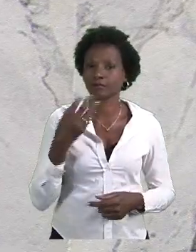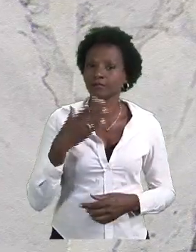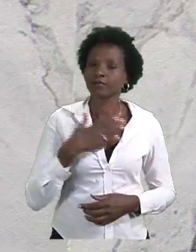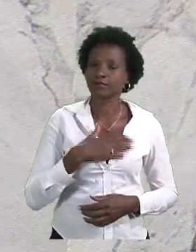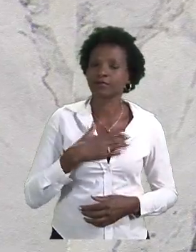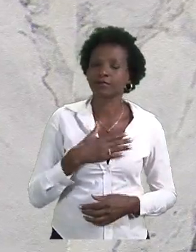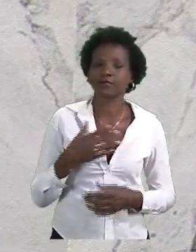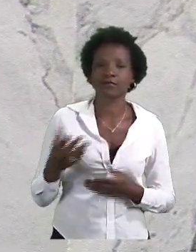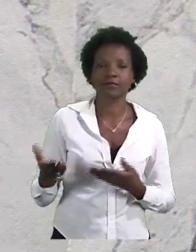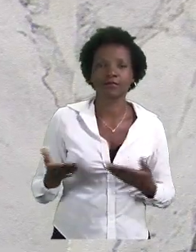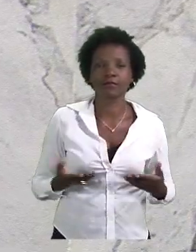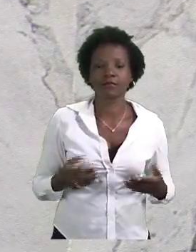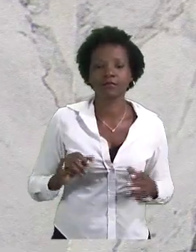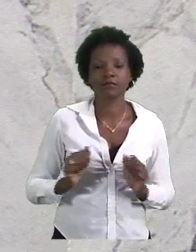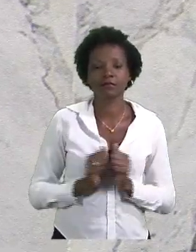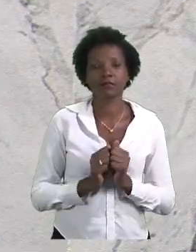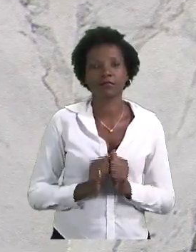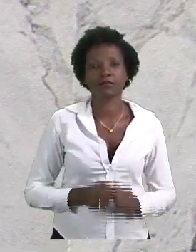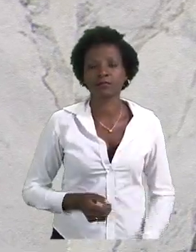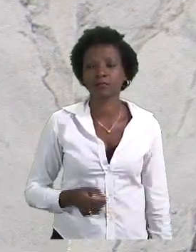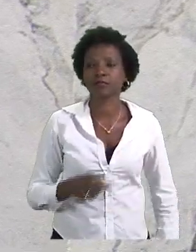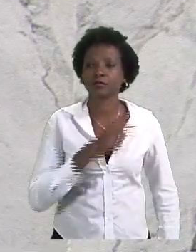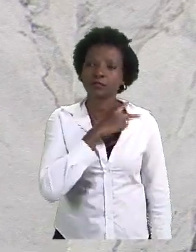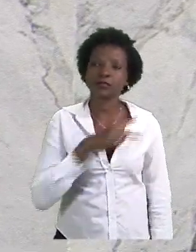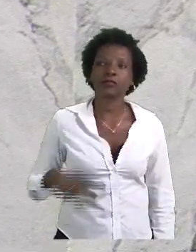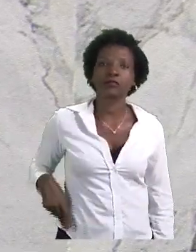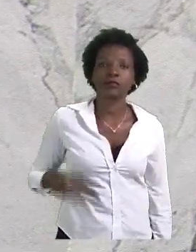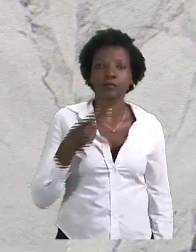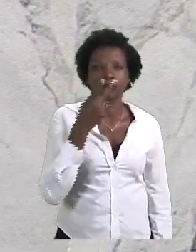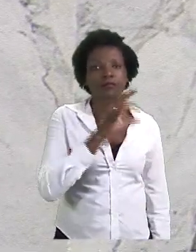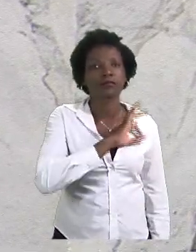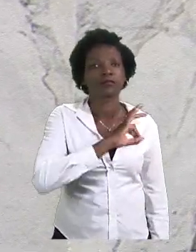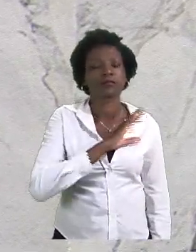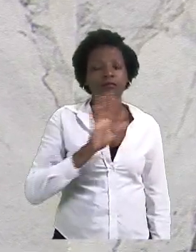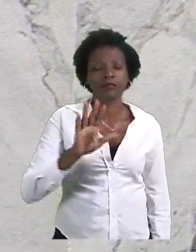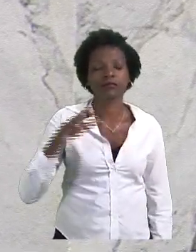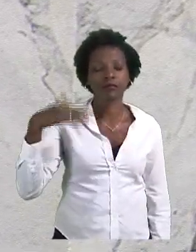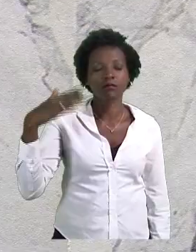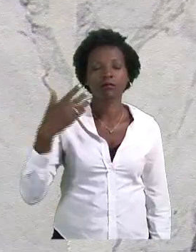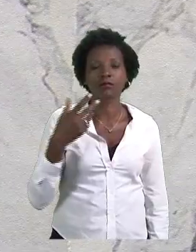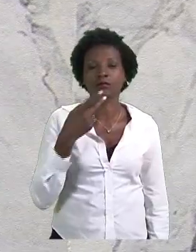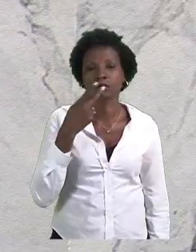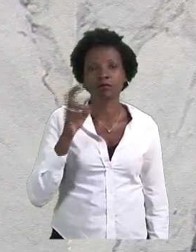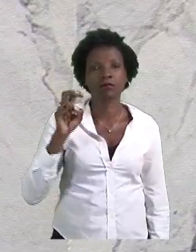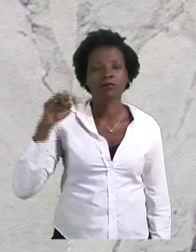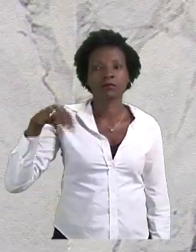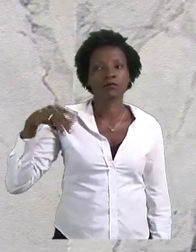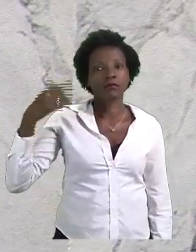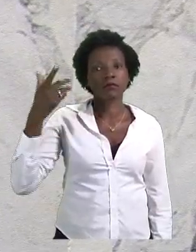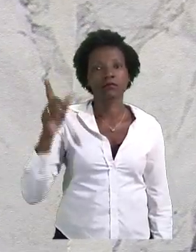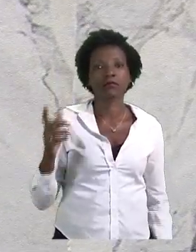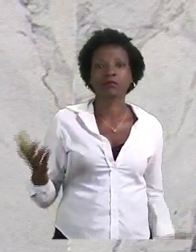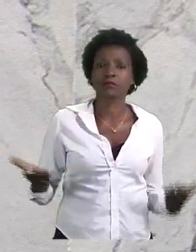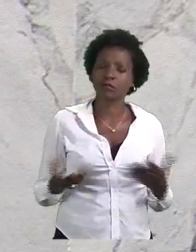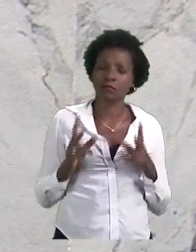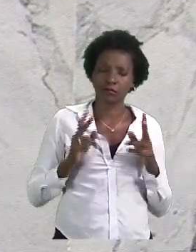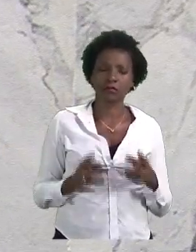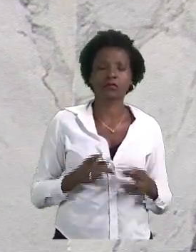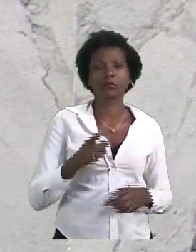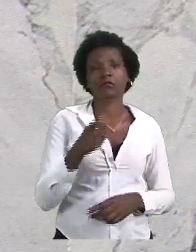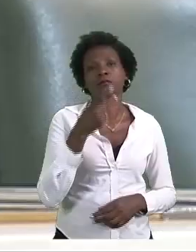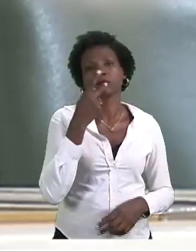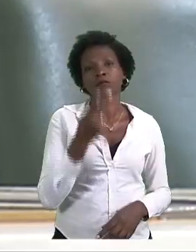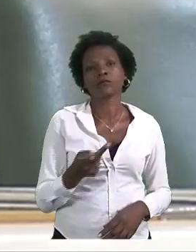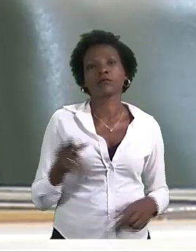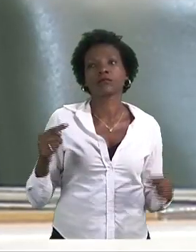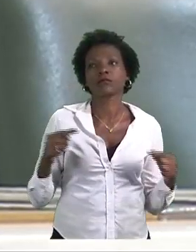presidente, eu ia falar de policiais, mas eu vou depois pegar um novo tempo e falo disso, e pegar um gancho do que a senhora falou já,